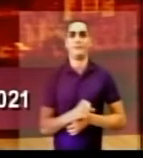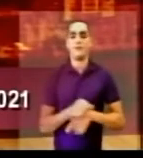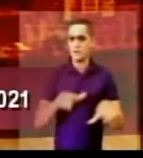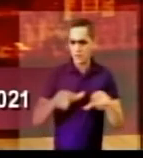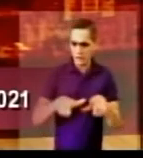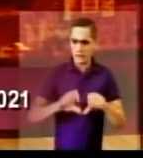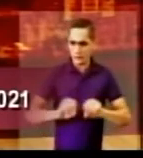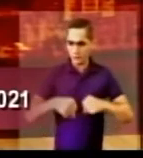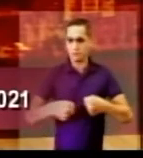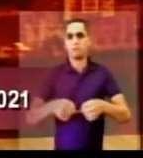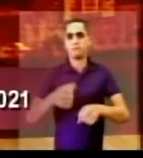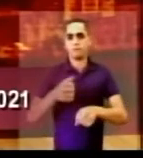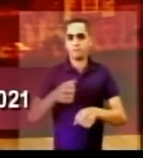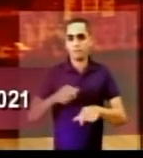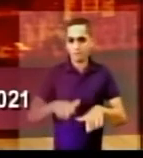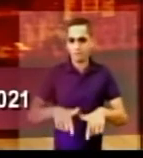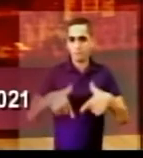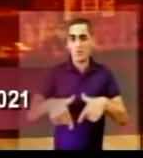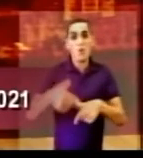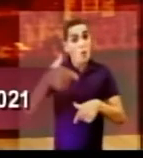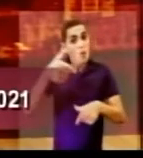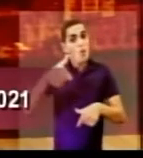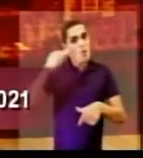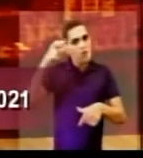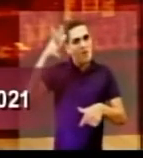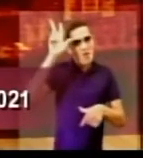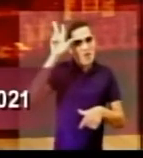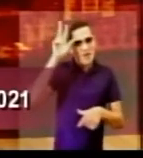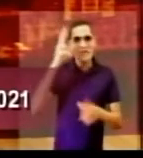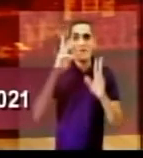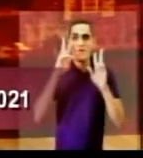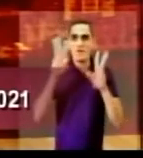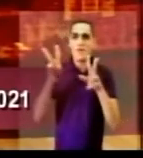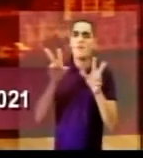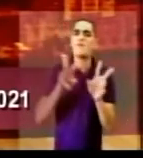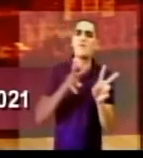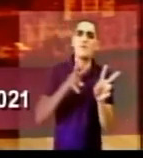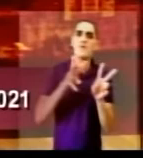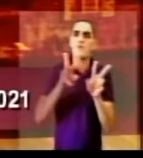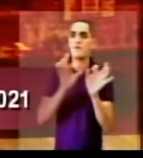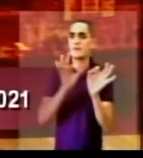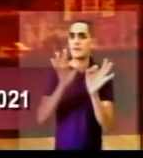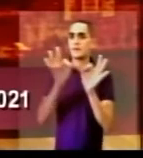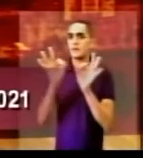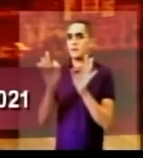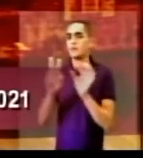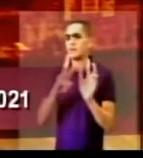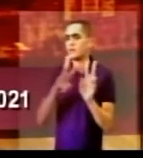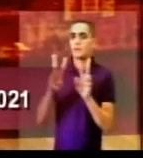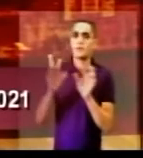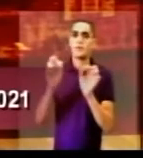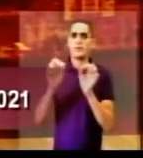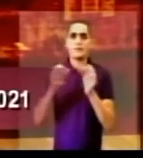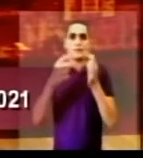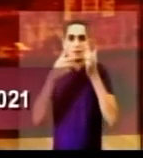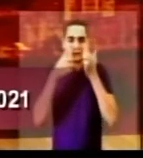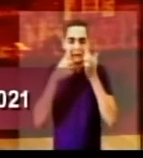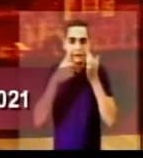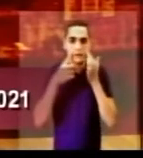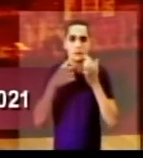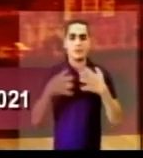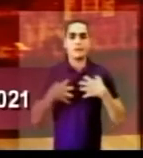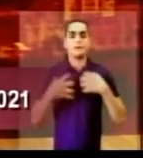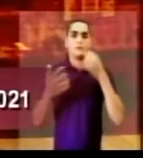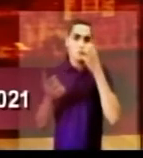cena anteontem que me emocionou. Eu tive reuniões, acabei chegando lá às 7 da noite para outra reunião.